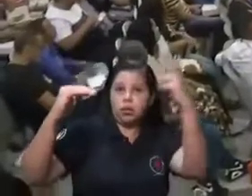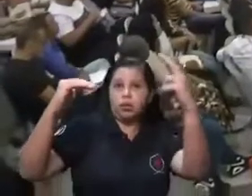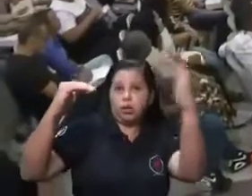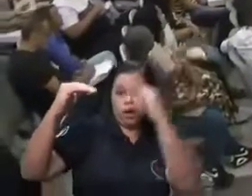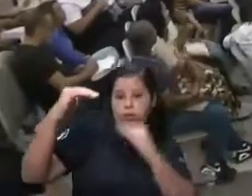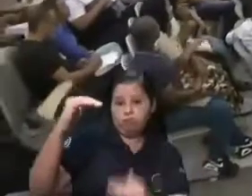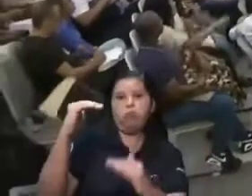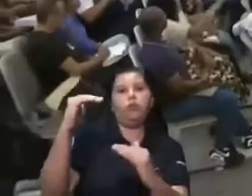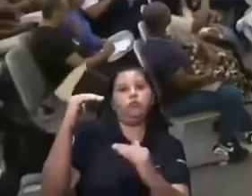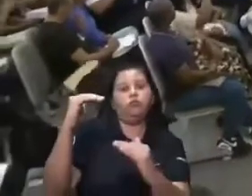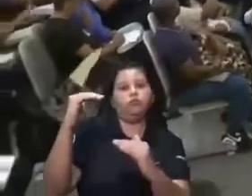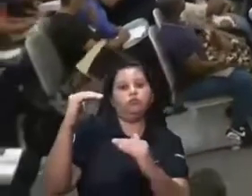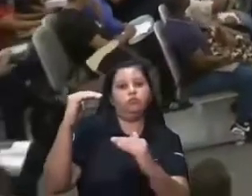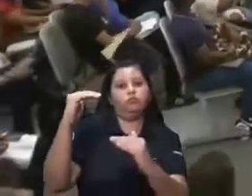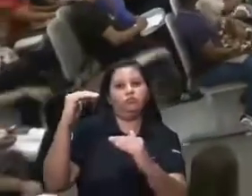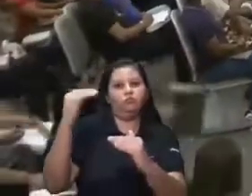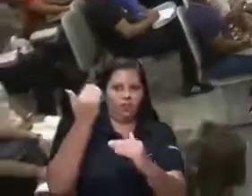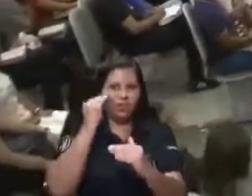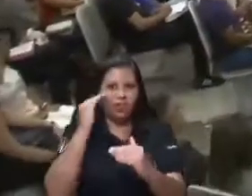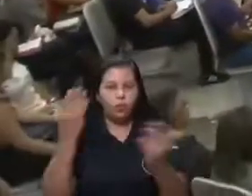intelectualidade.